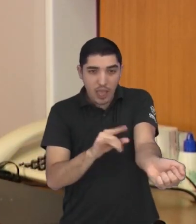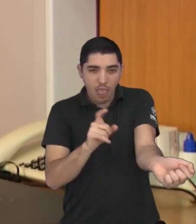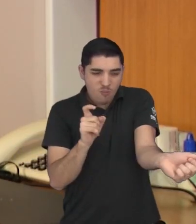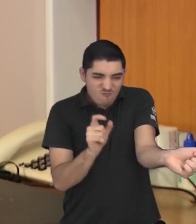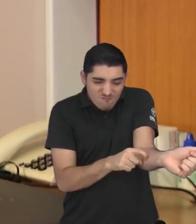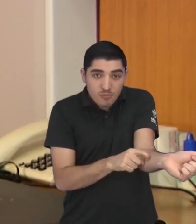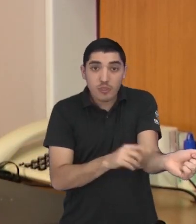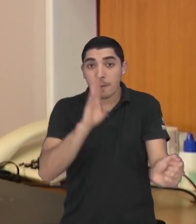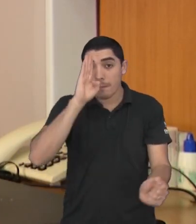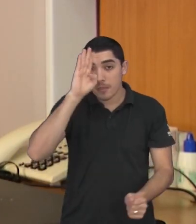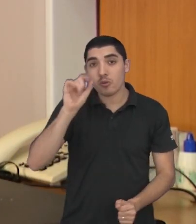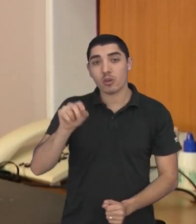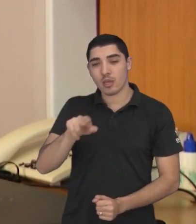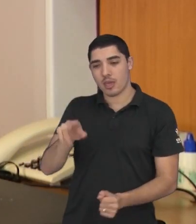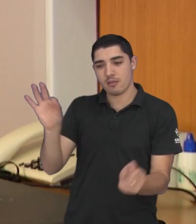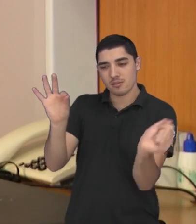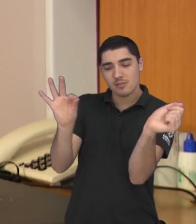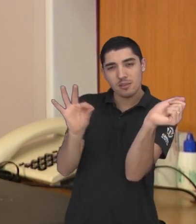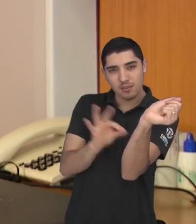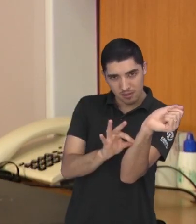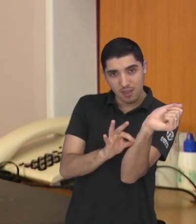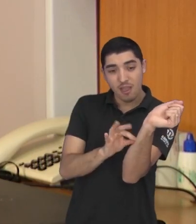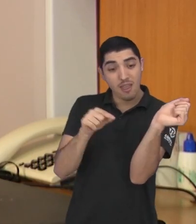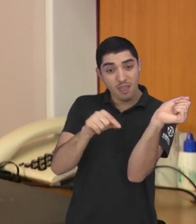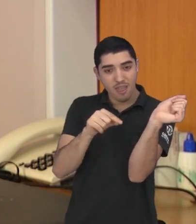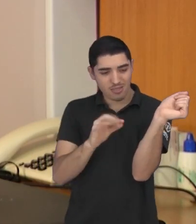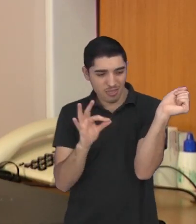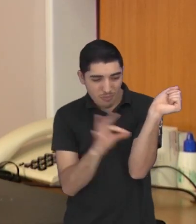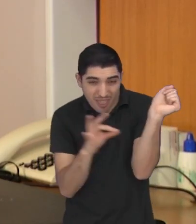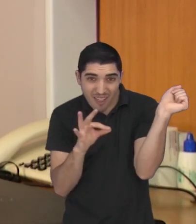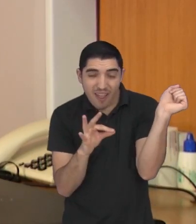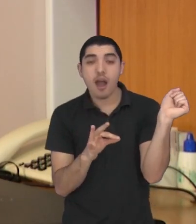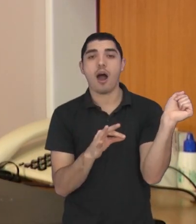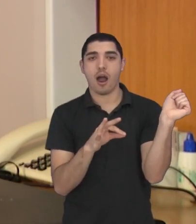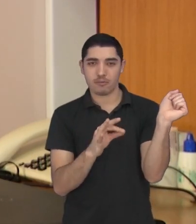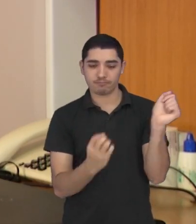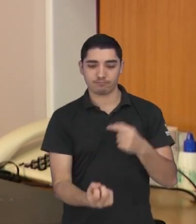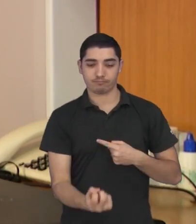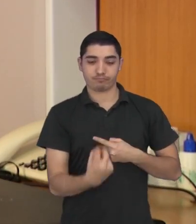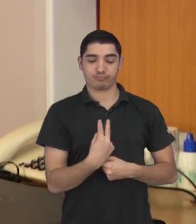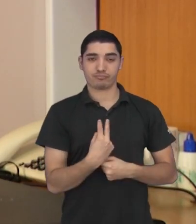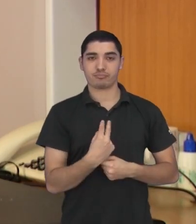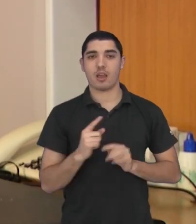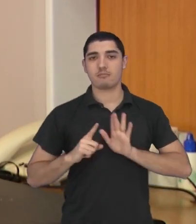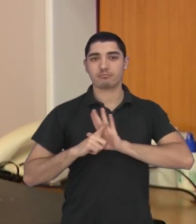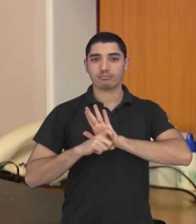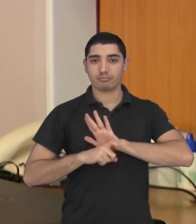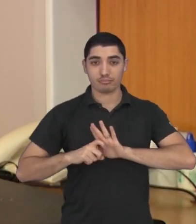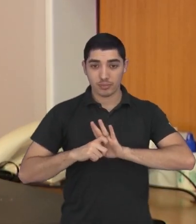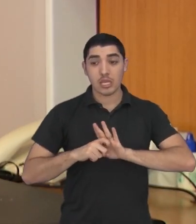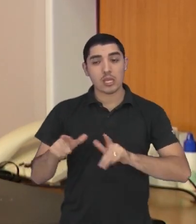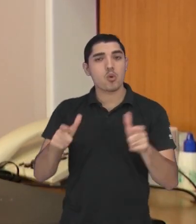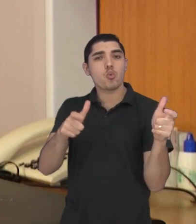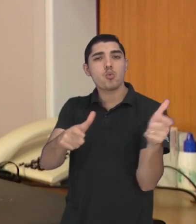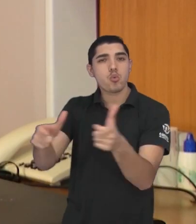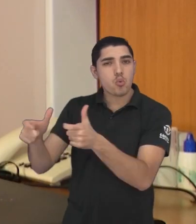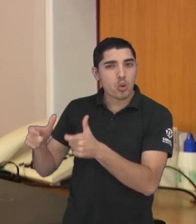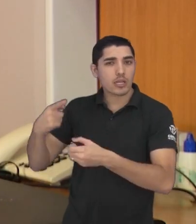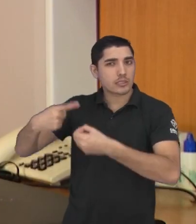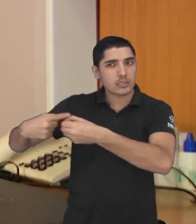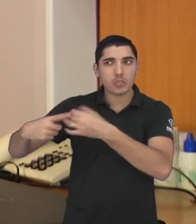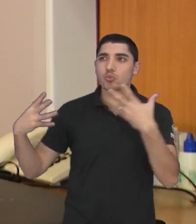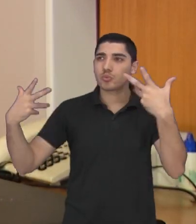a população, pessoas que foram impactadas com esse tipo de programa, falando que teve um alívio e que iam até mudar,